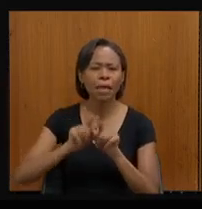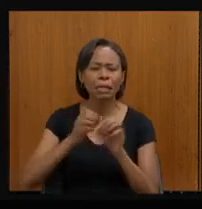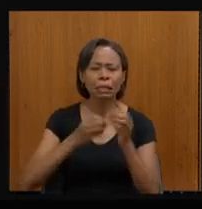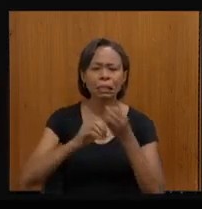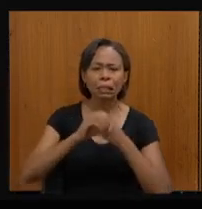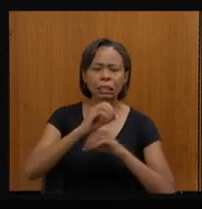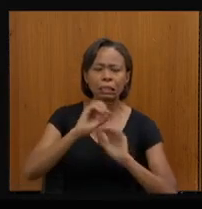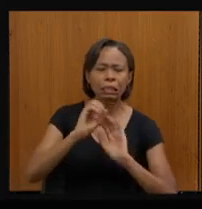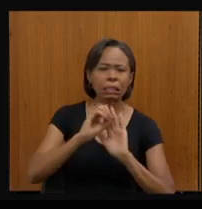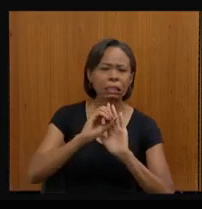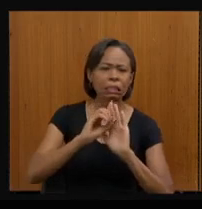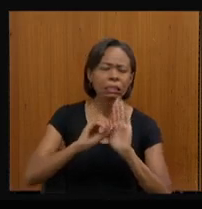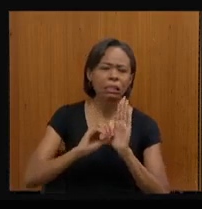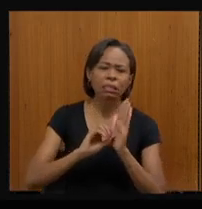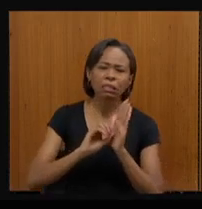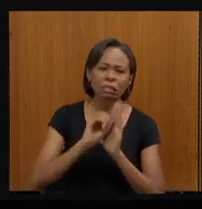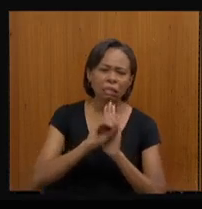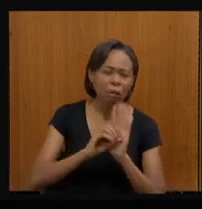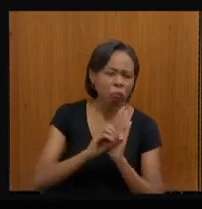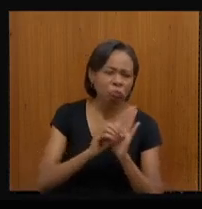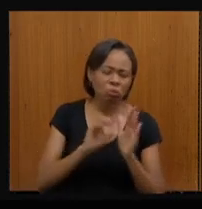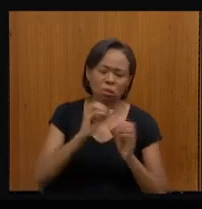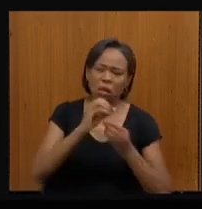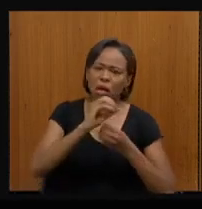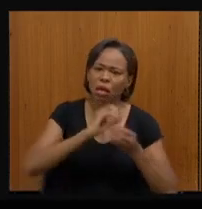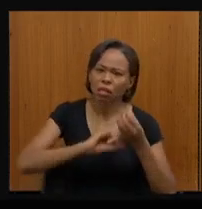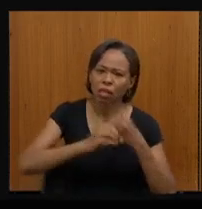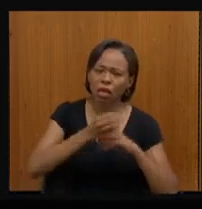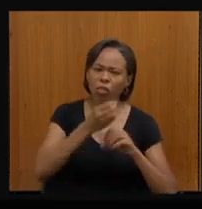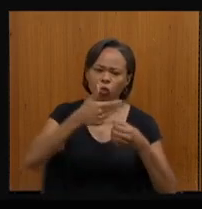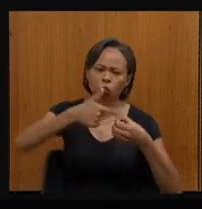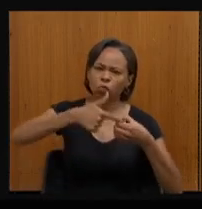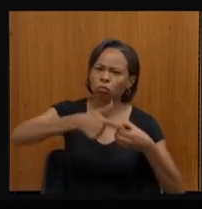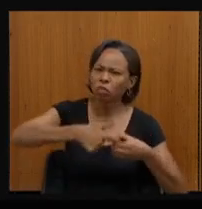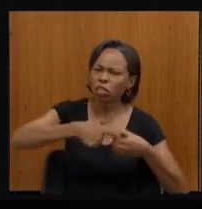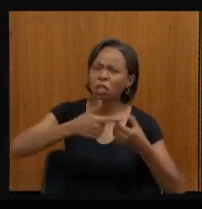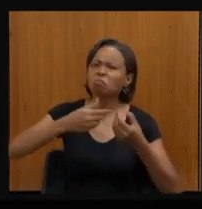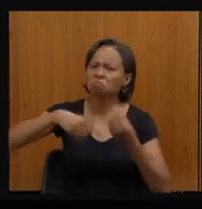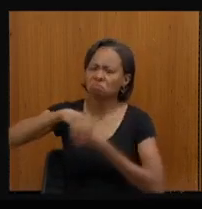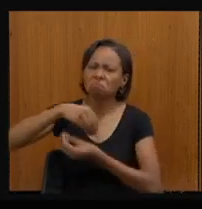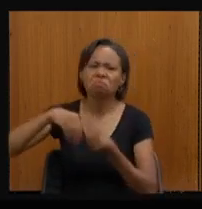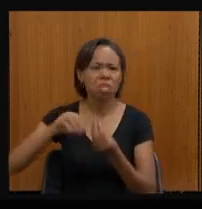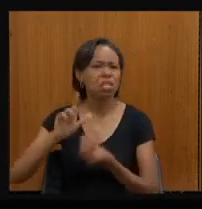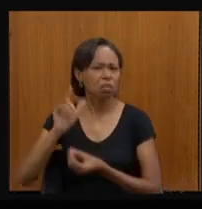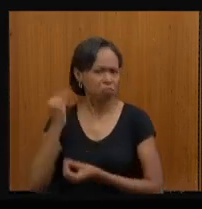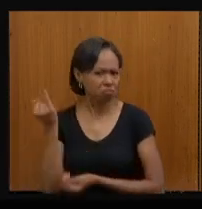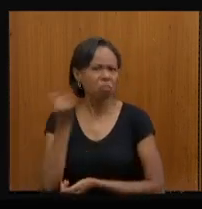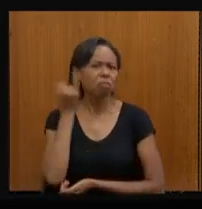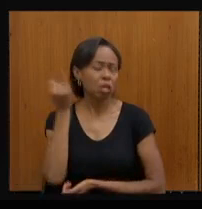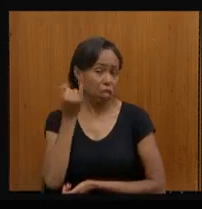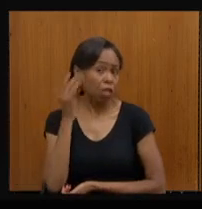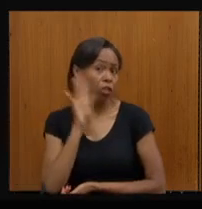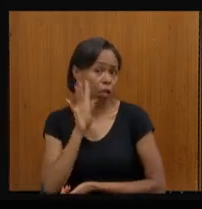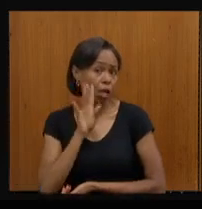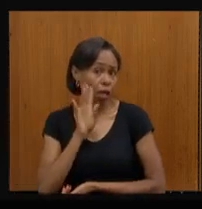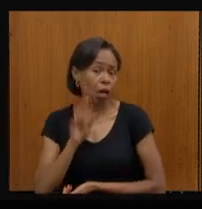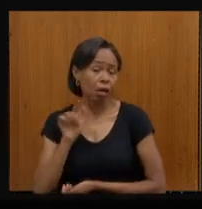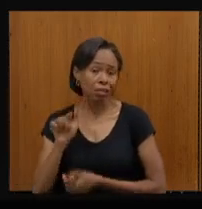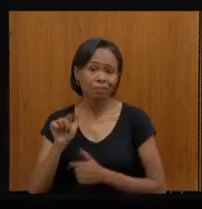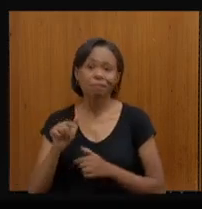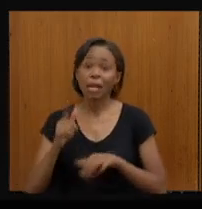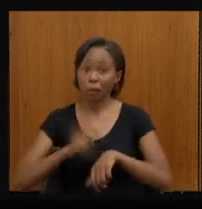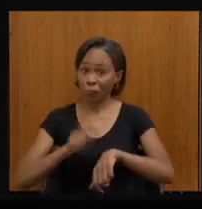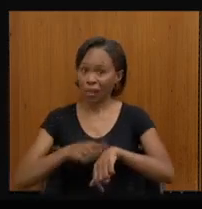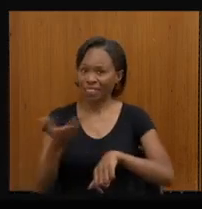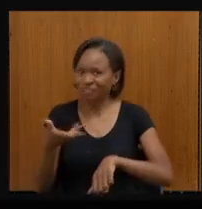cargas e veículos Av aquelas tem que ter bastante interessante é uma iniciativa nova bem bem legal vou indo pouco mais rápido